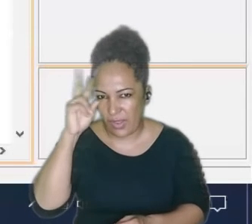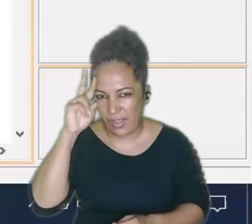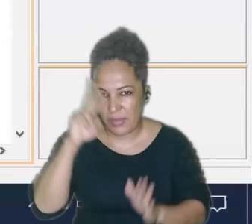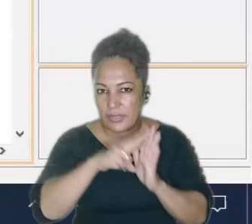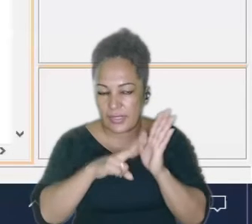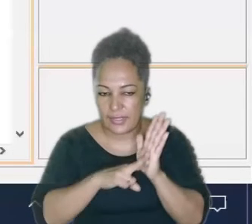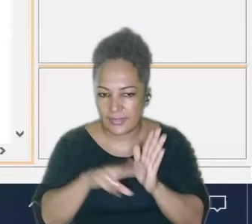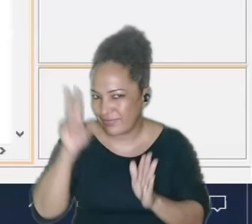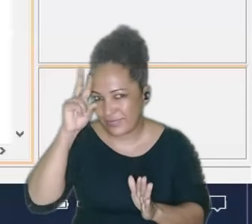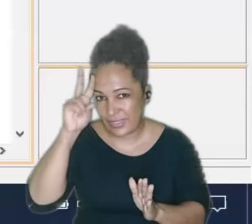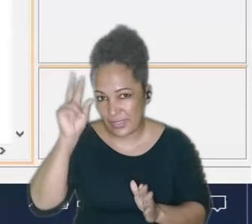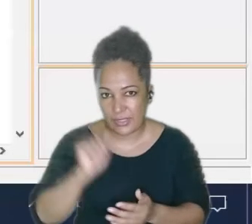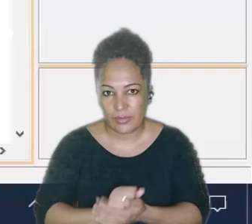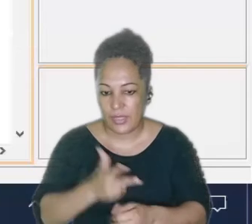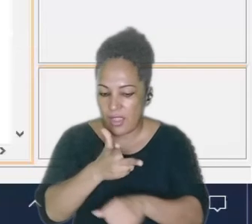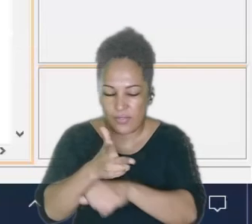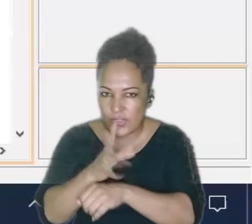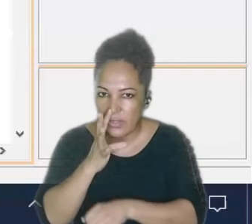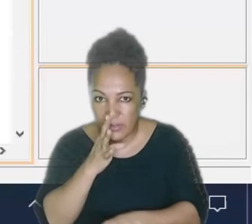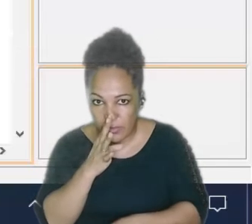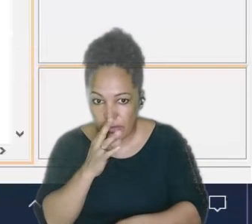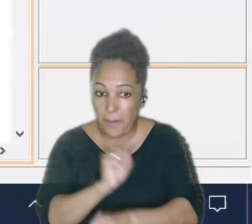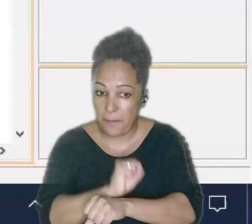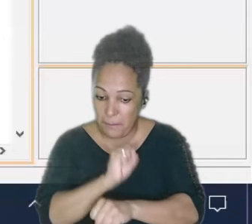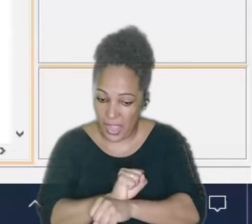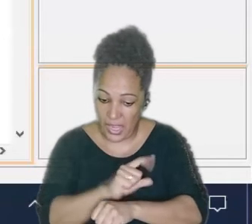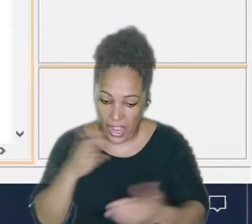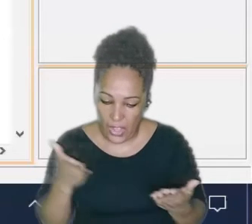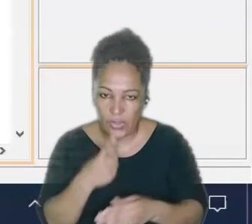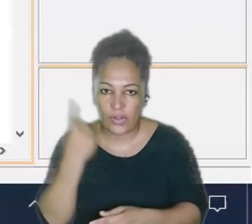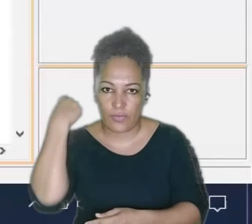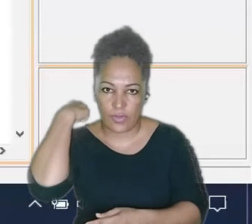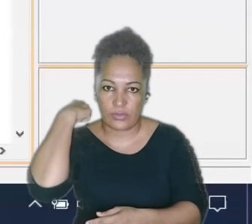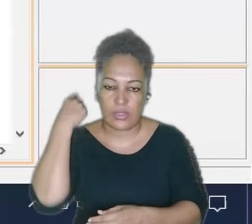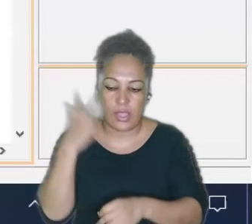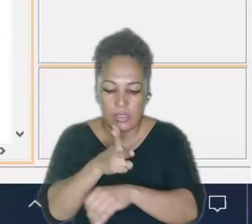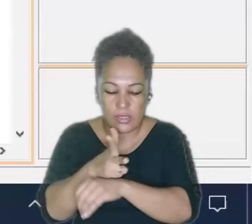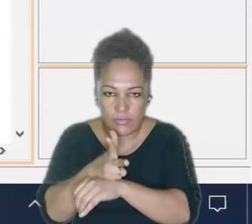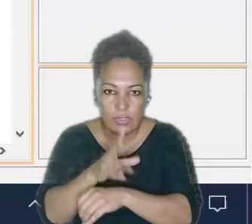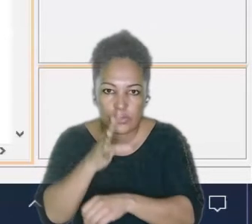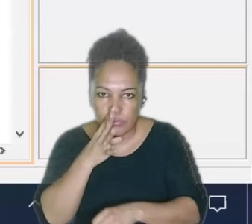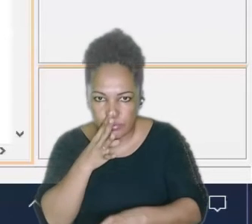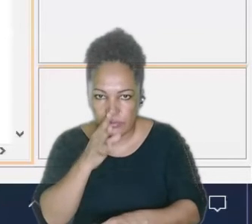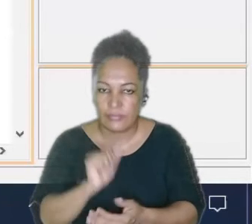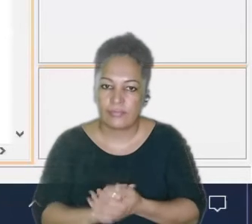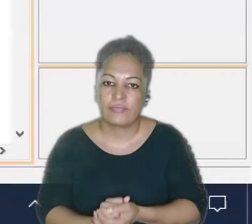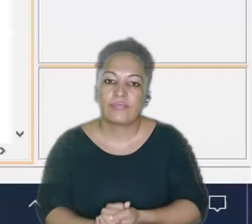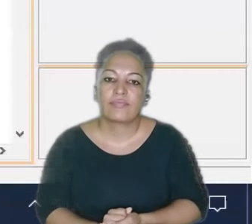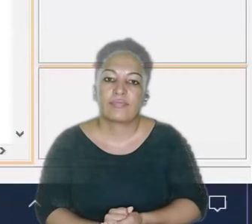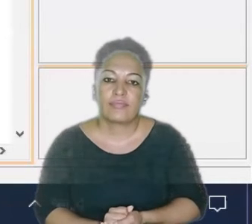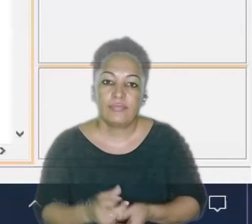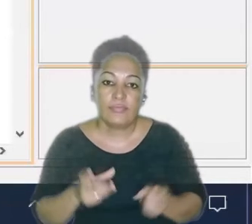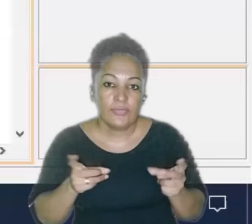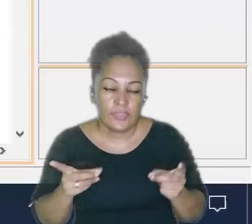Lembra da regrinha? Não lembra? Não assistiu a videoaula? Pausa essa aqui, a videoaula agora e volta lá e assiste. Então,